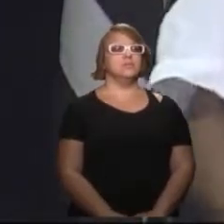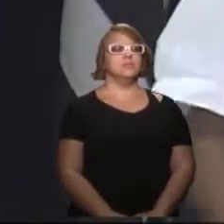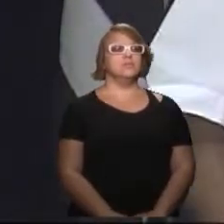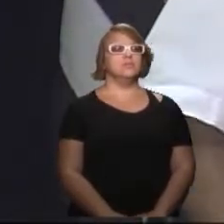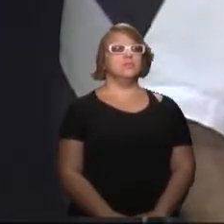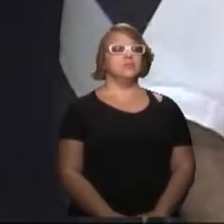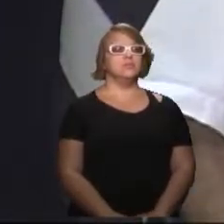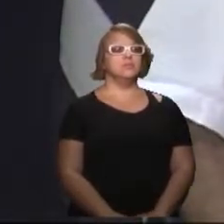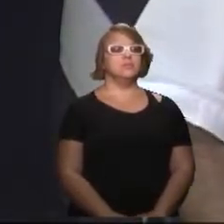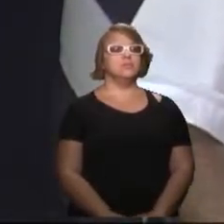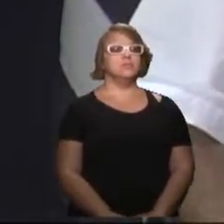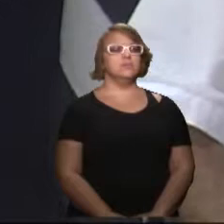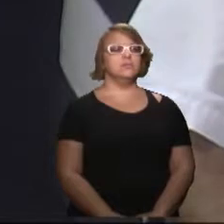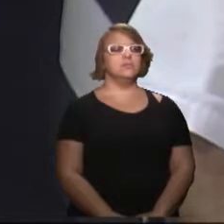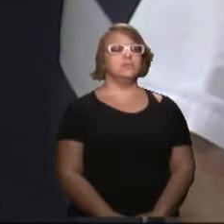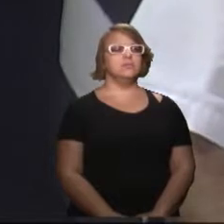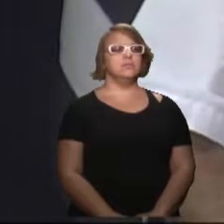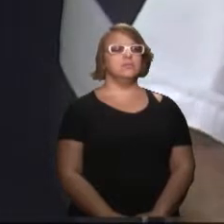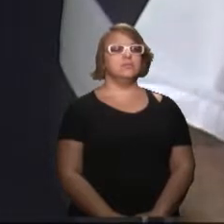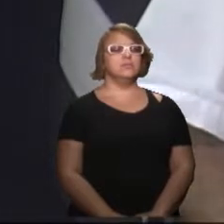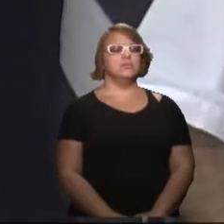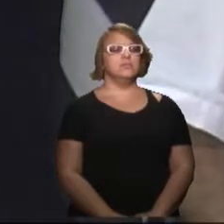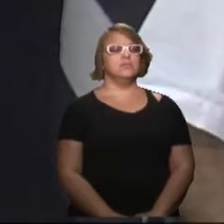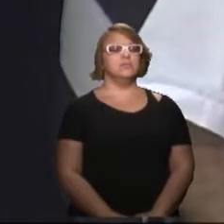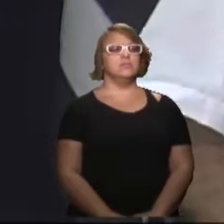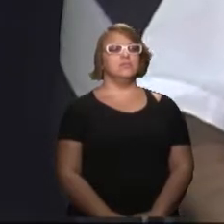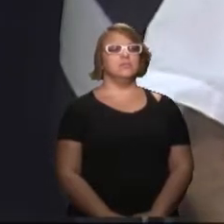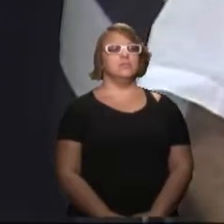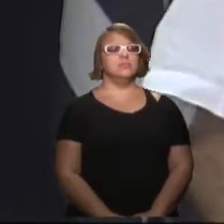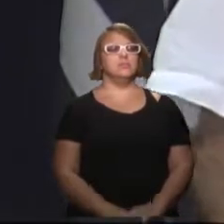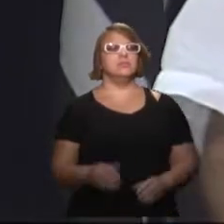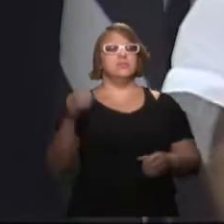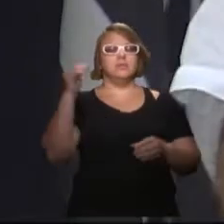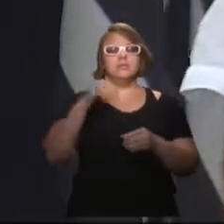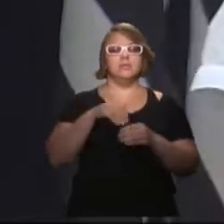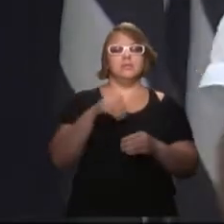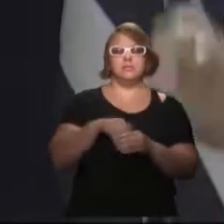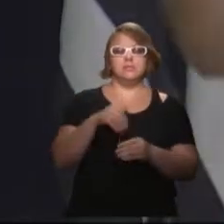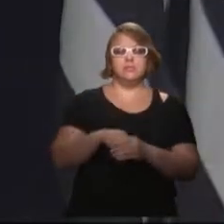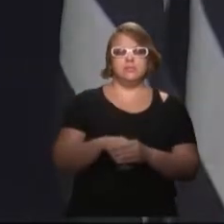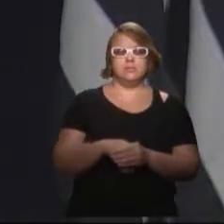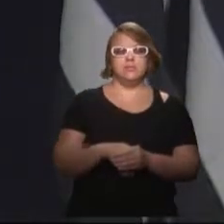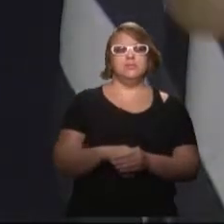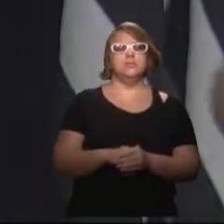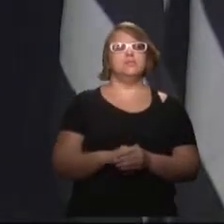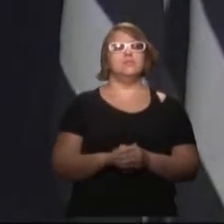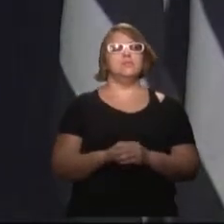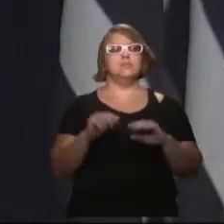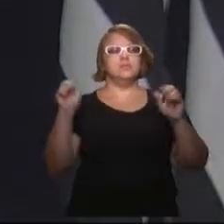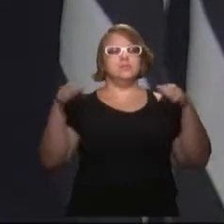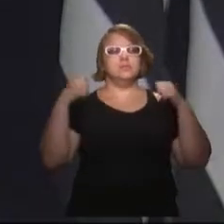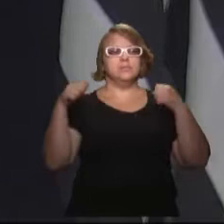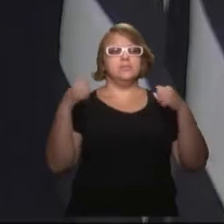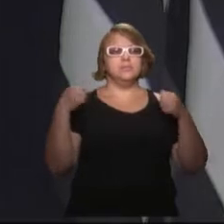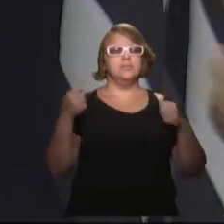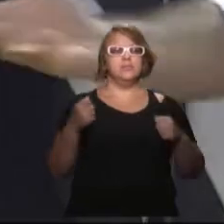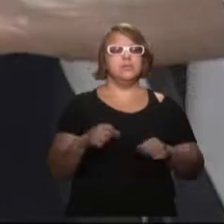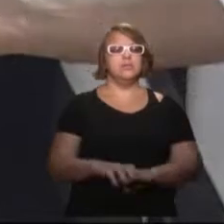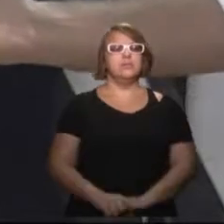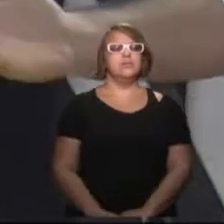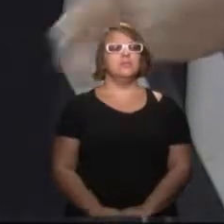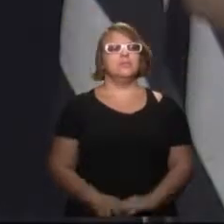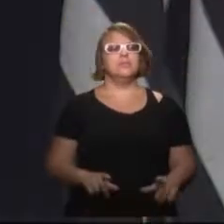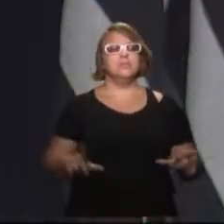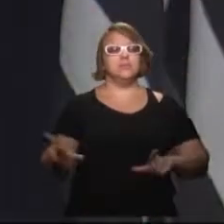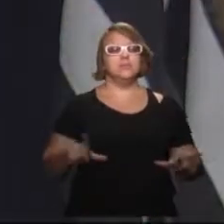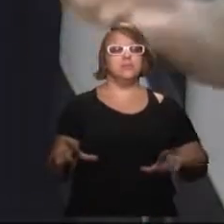vereadores que representam esta casa. Se nós votamos esse projeto de lei complementar, é a contrapartida social da empresa, a manutenção e a ampliação do emprego. Essa é a